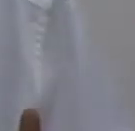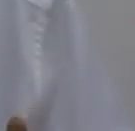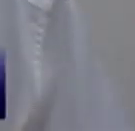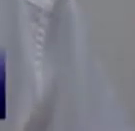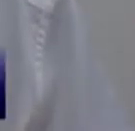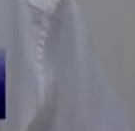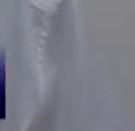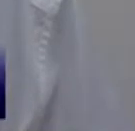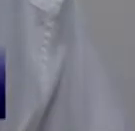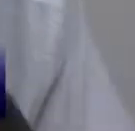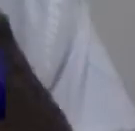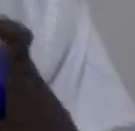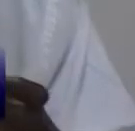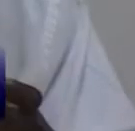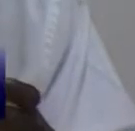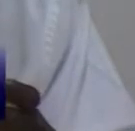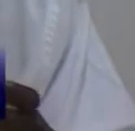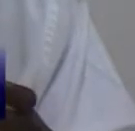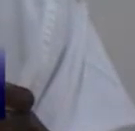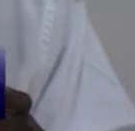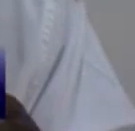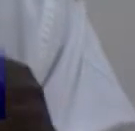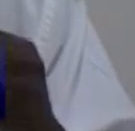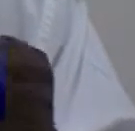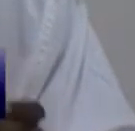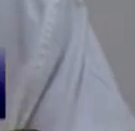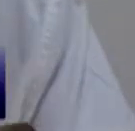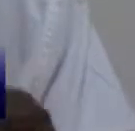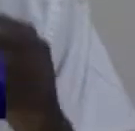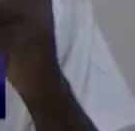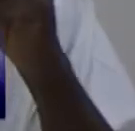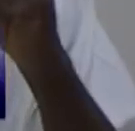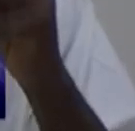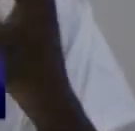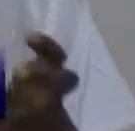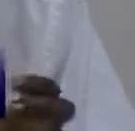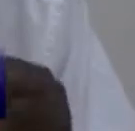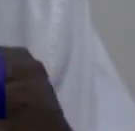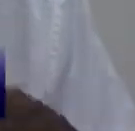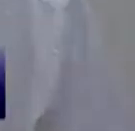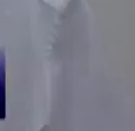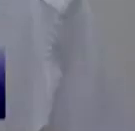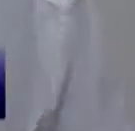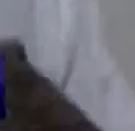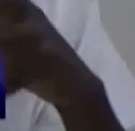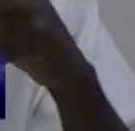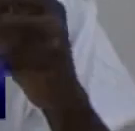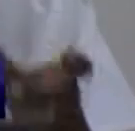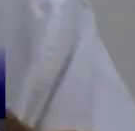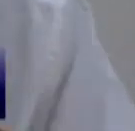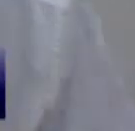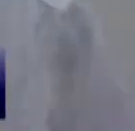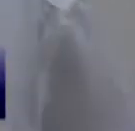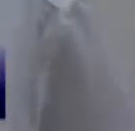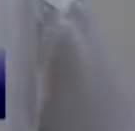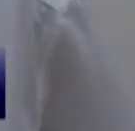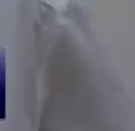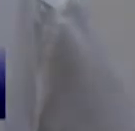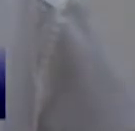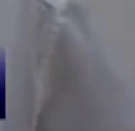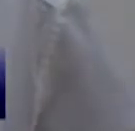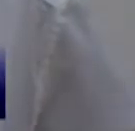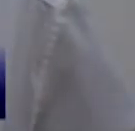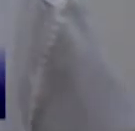Existe a necessidade para que a população tenha mais conhecimento, tenha mais espaço, tenha